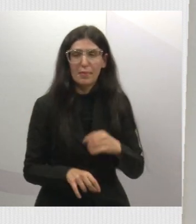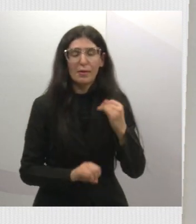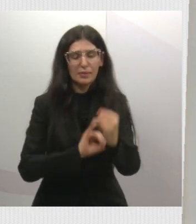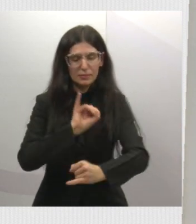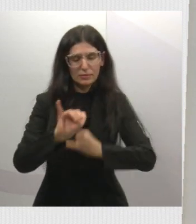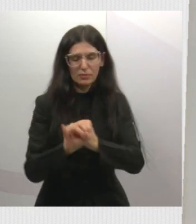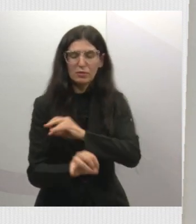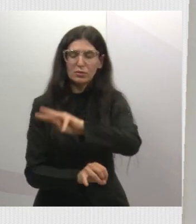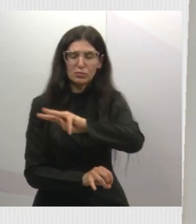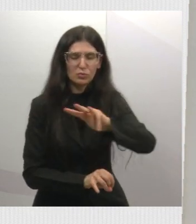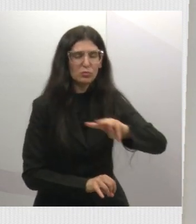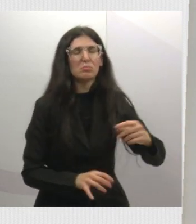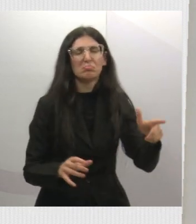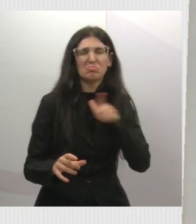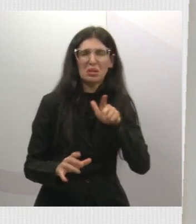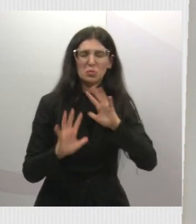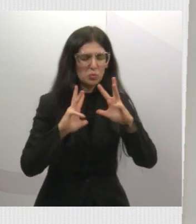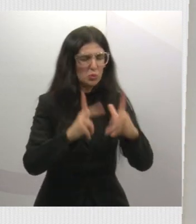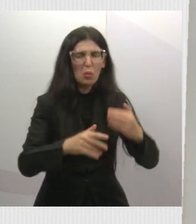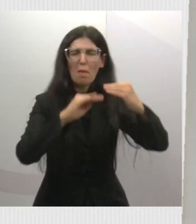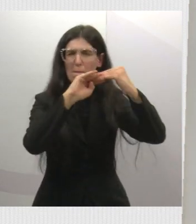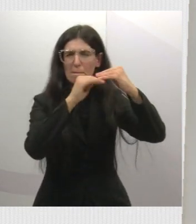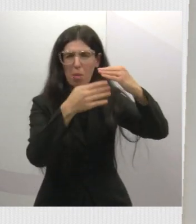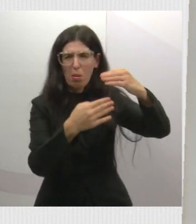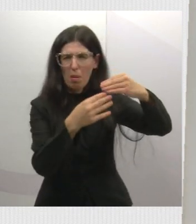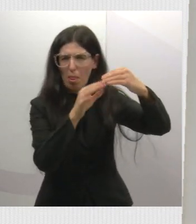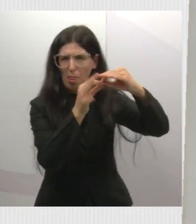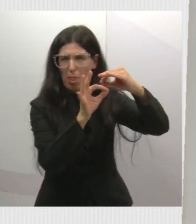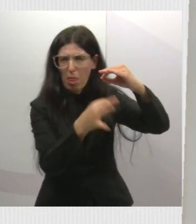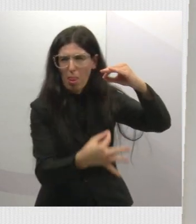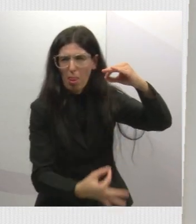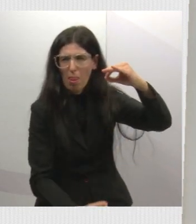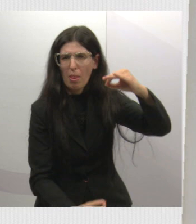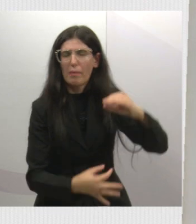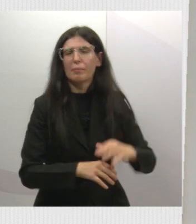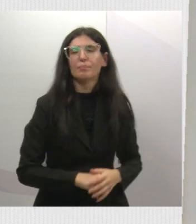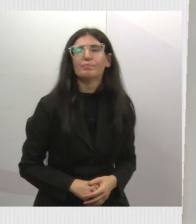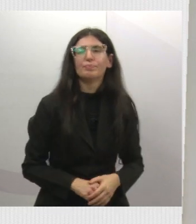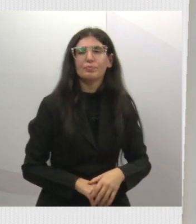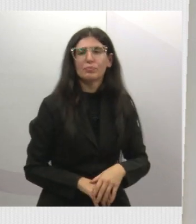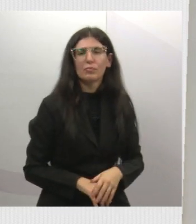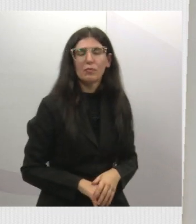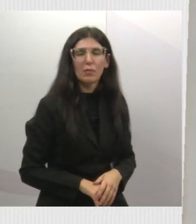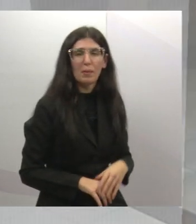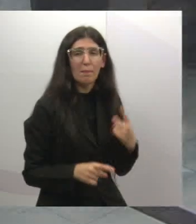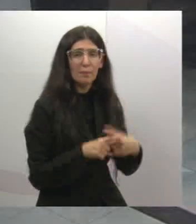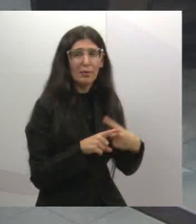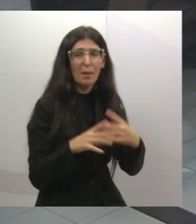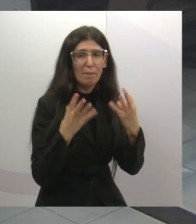mais detalhes, um pouco, às vezes, complexo, a interpretação, que são vários